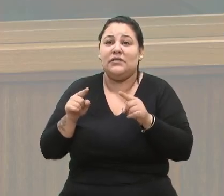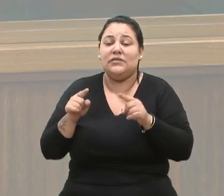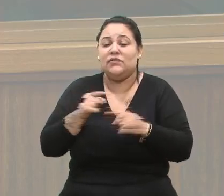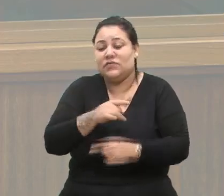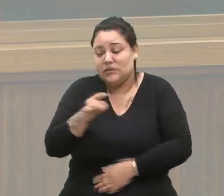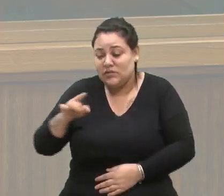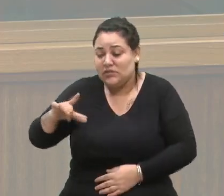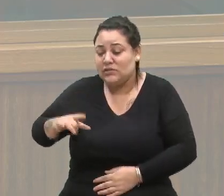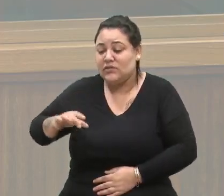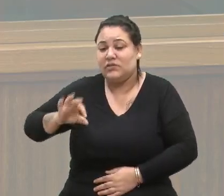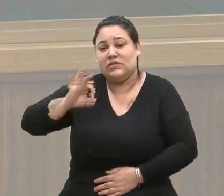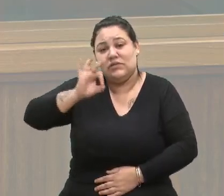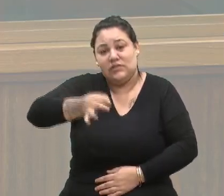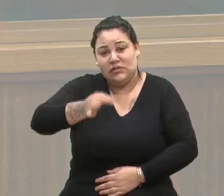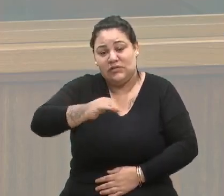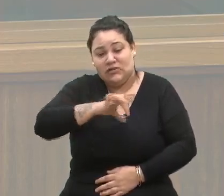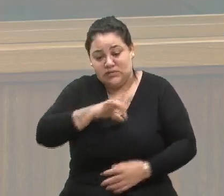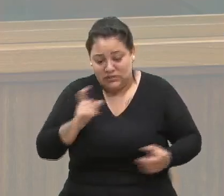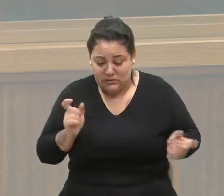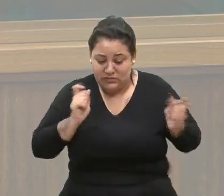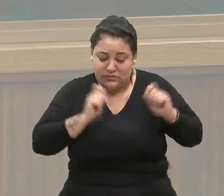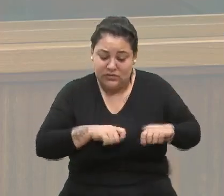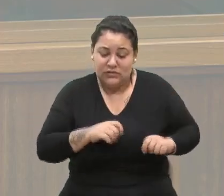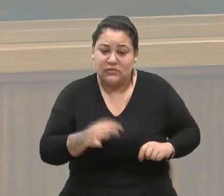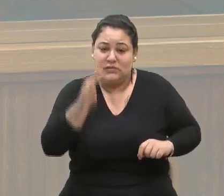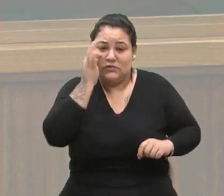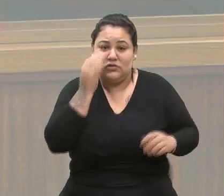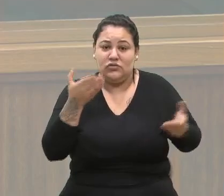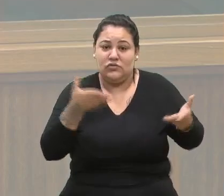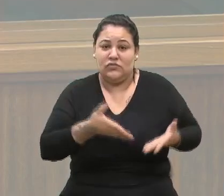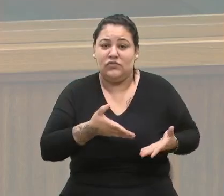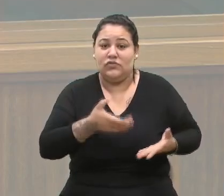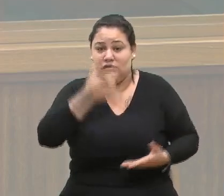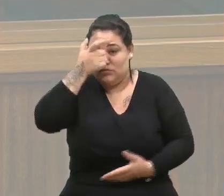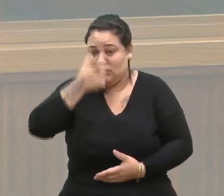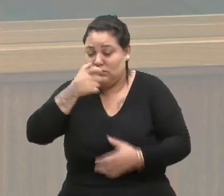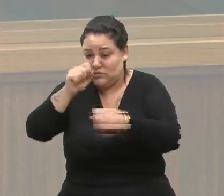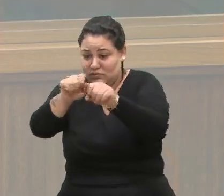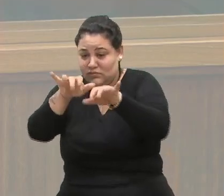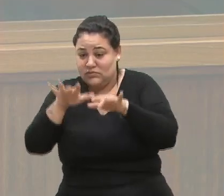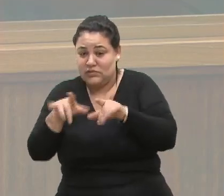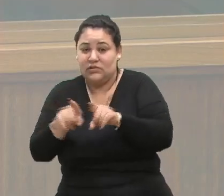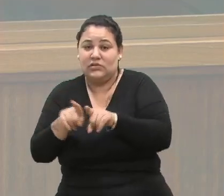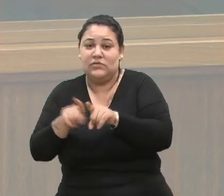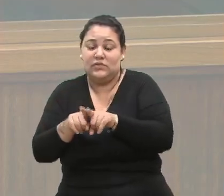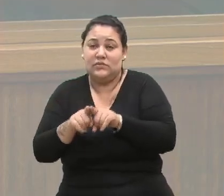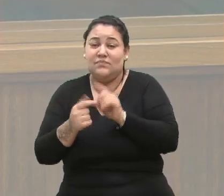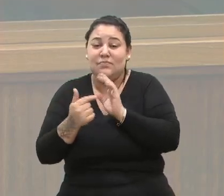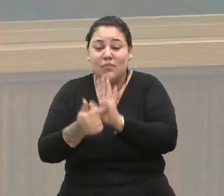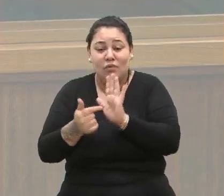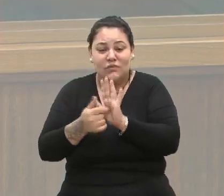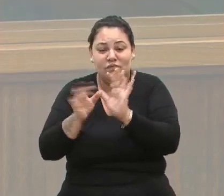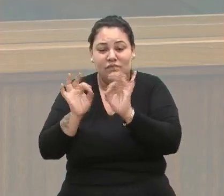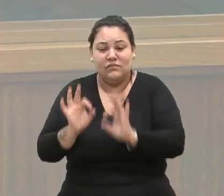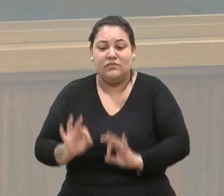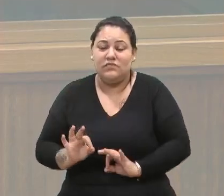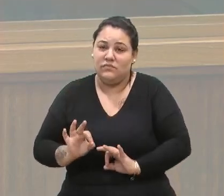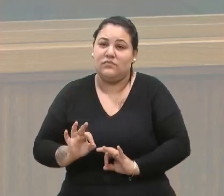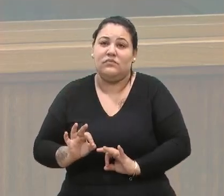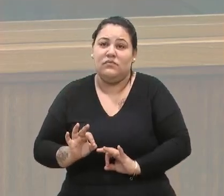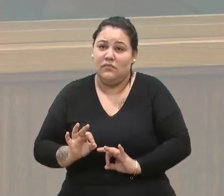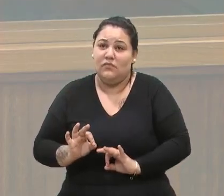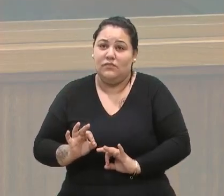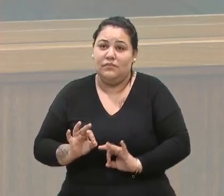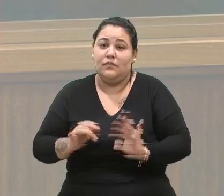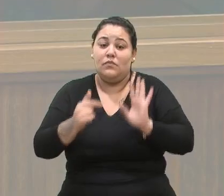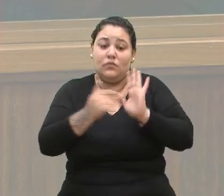têm a competência de estar aqui. Eu acho que esta plateia é o que mostra isso, mostra que vocês estão